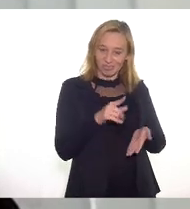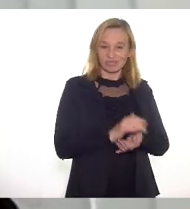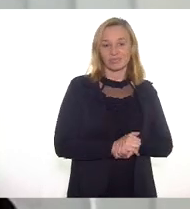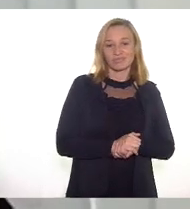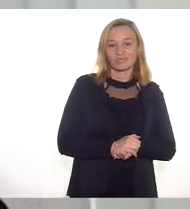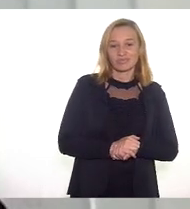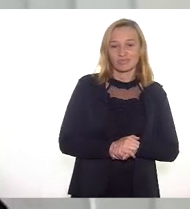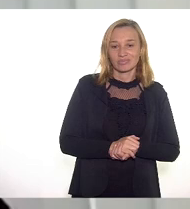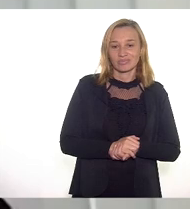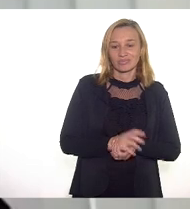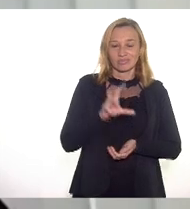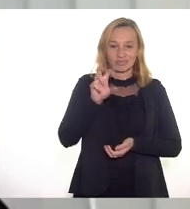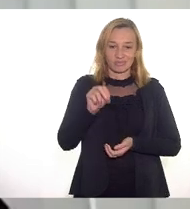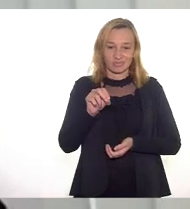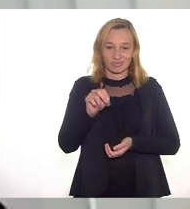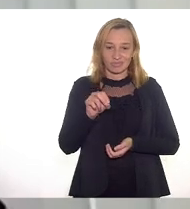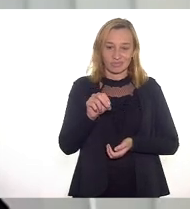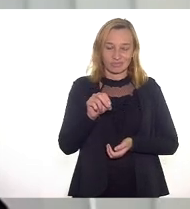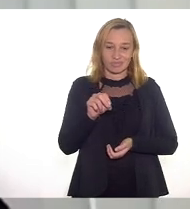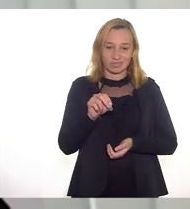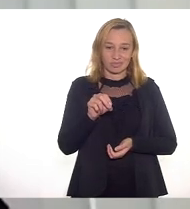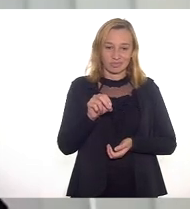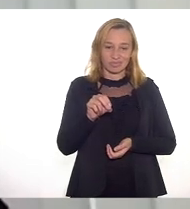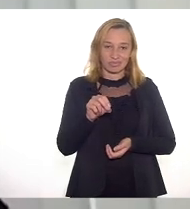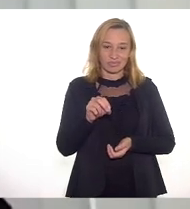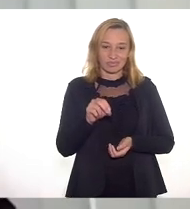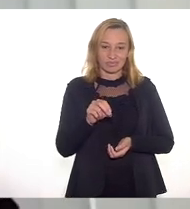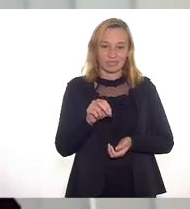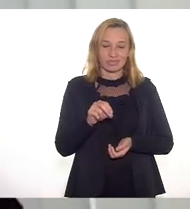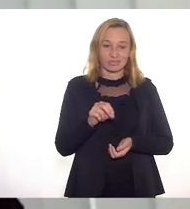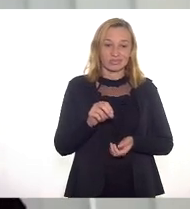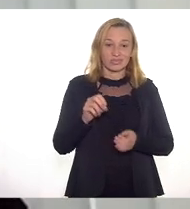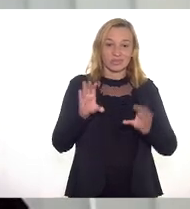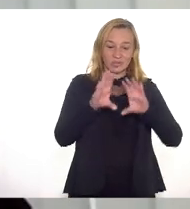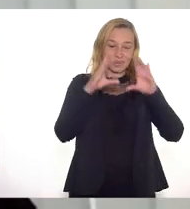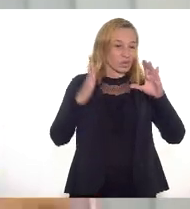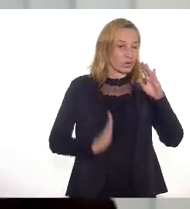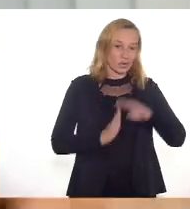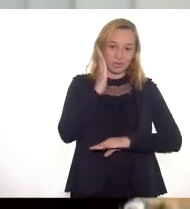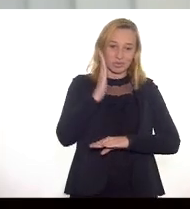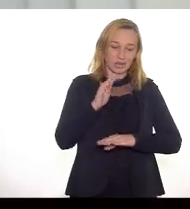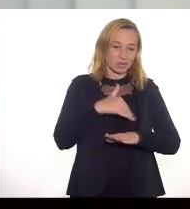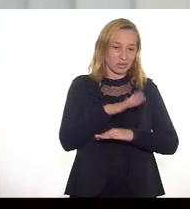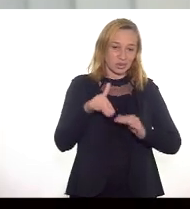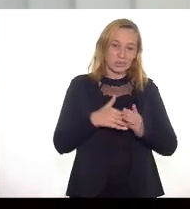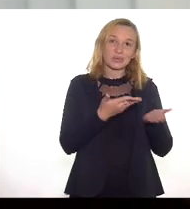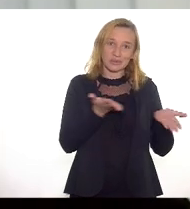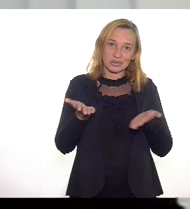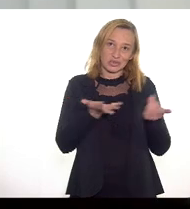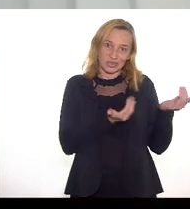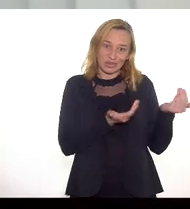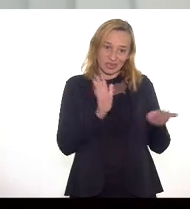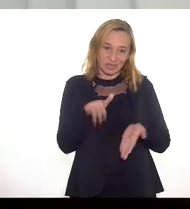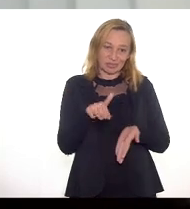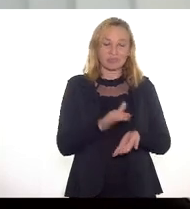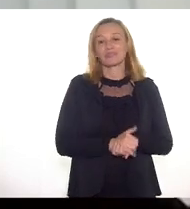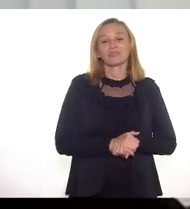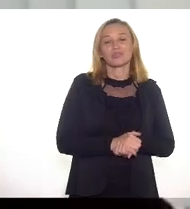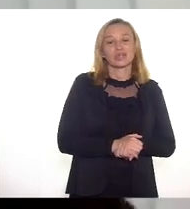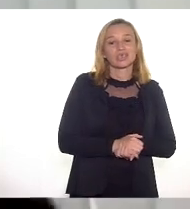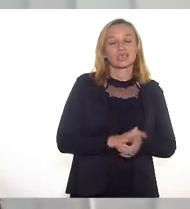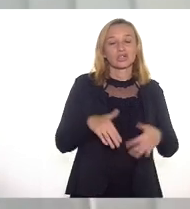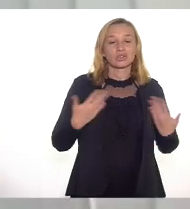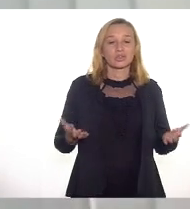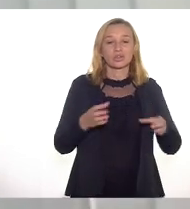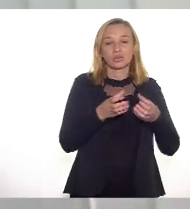Se os 50 são os novos 30, o céu é o limite para essa denominação aí de jovem. Então, é